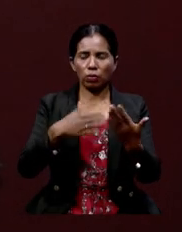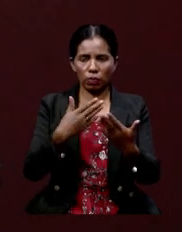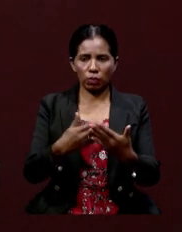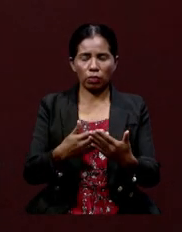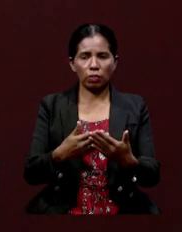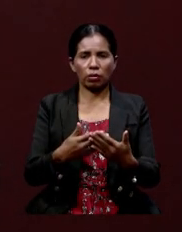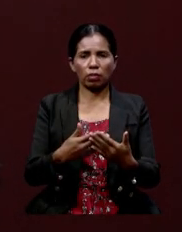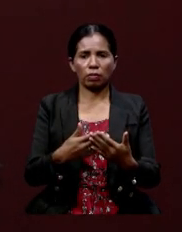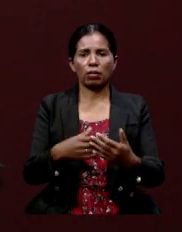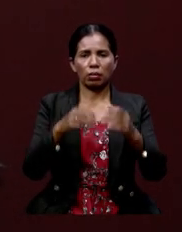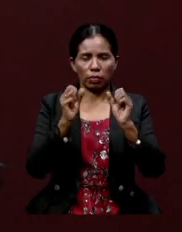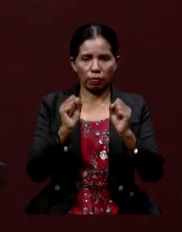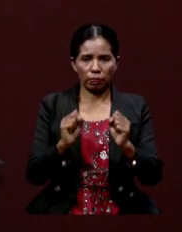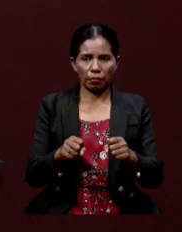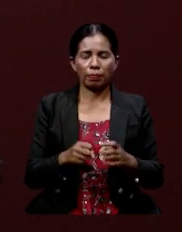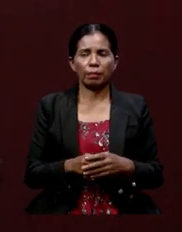atu